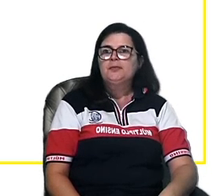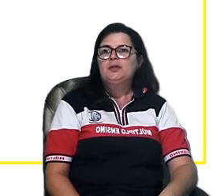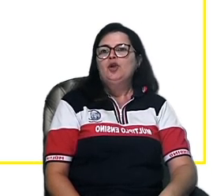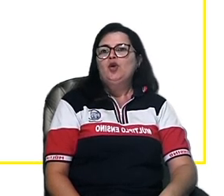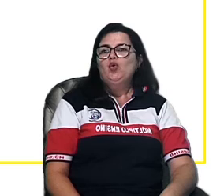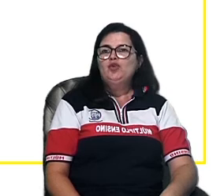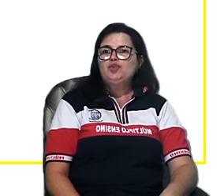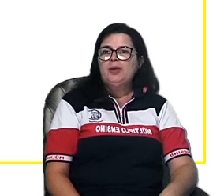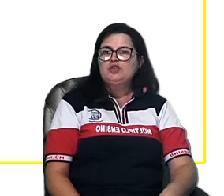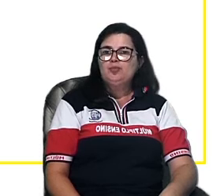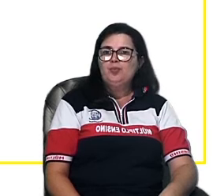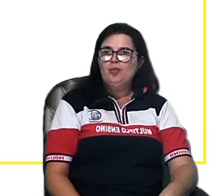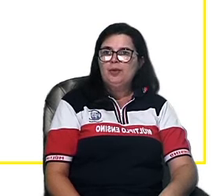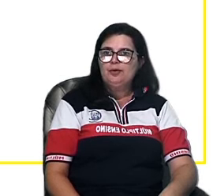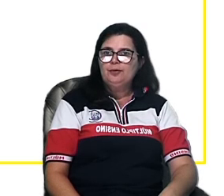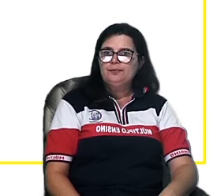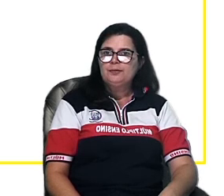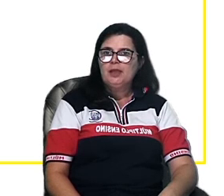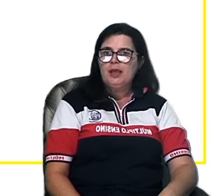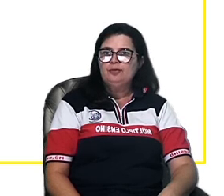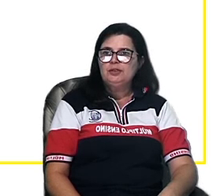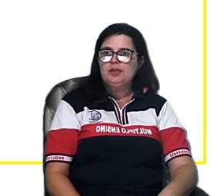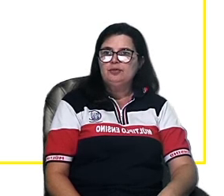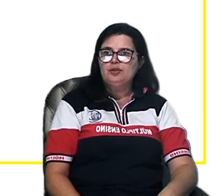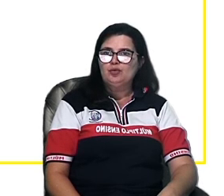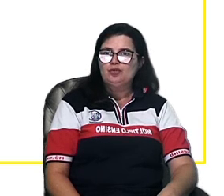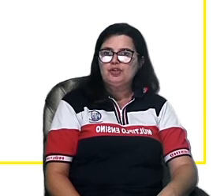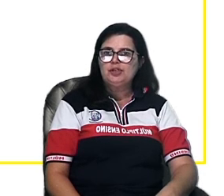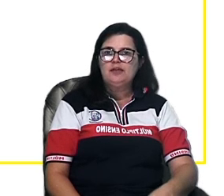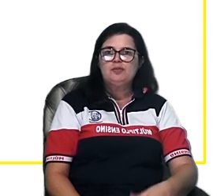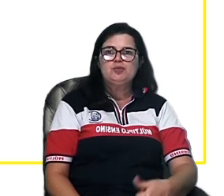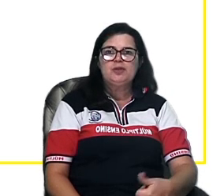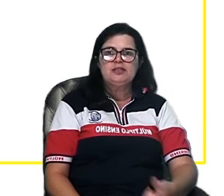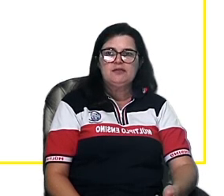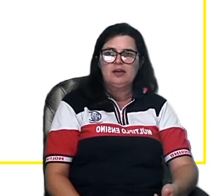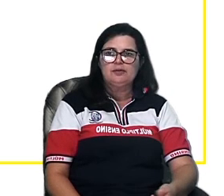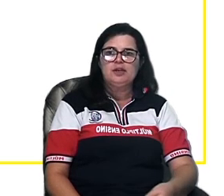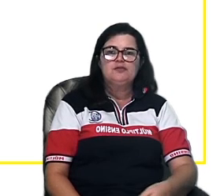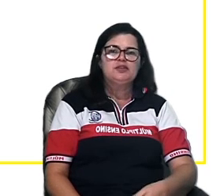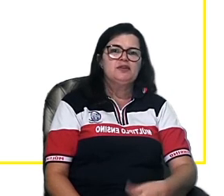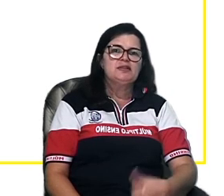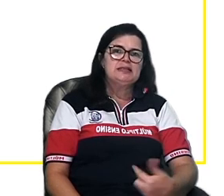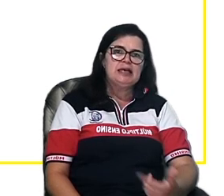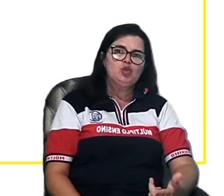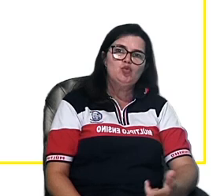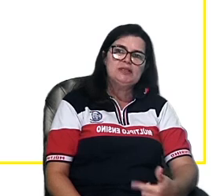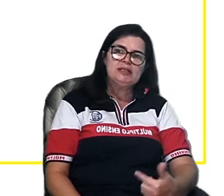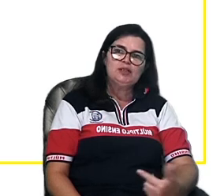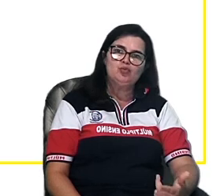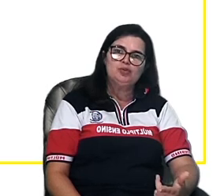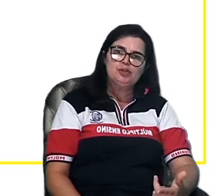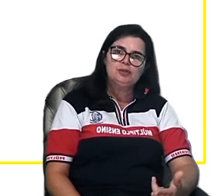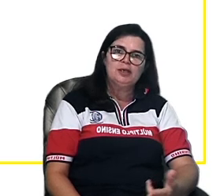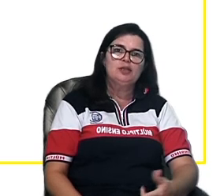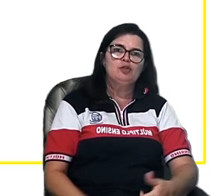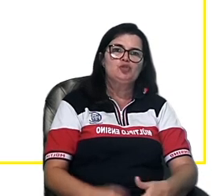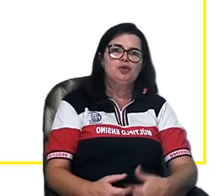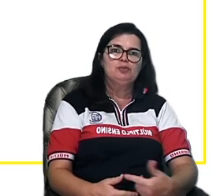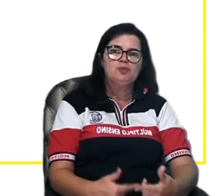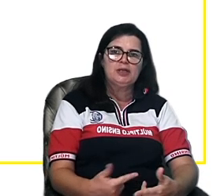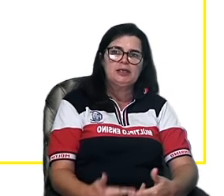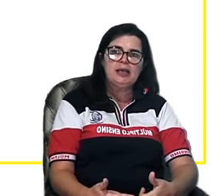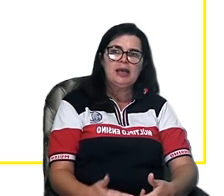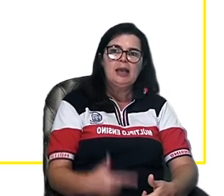verdadeira. O espaço público é um direito de todos e devemos preservar. E aí você vai citar 2 atitudes, né, que